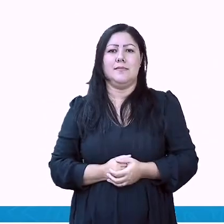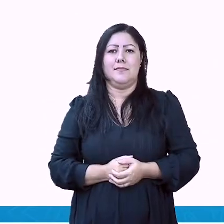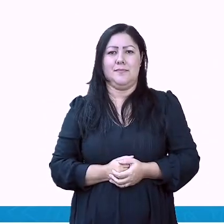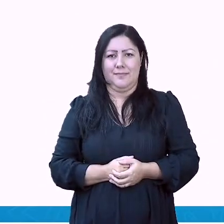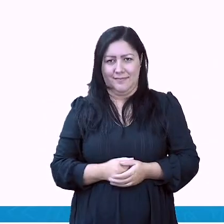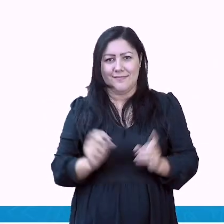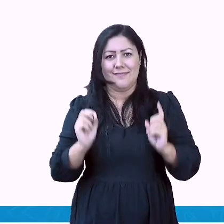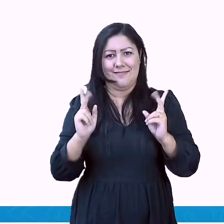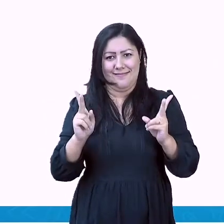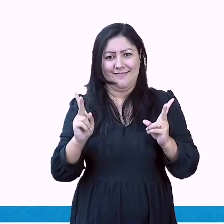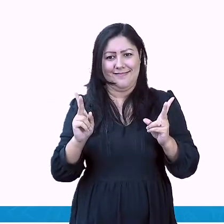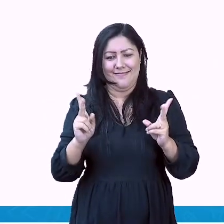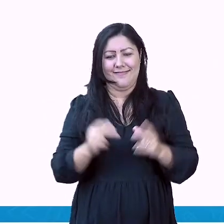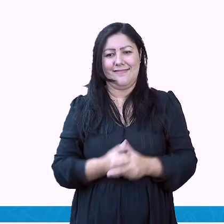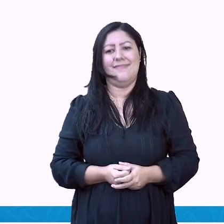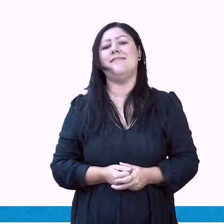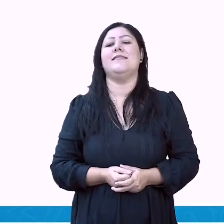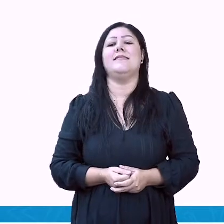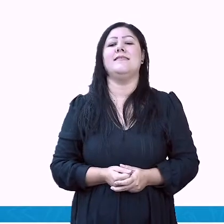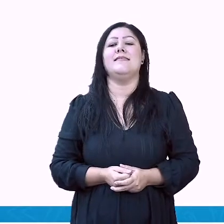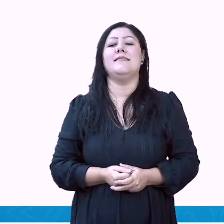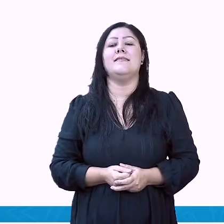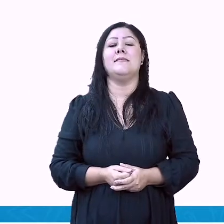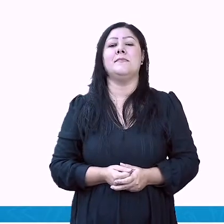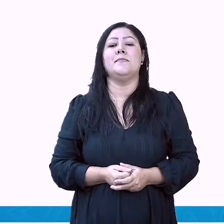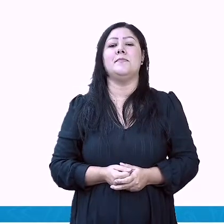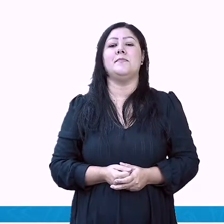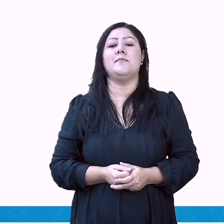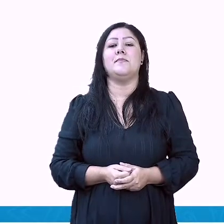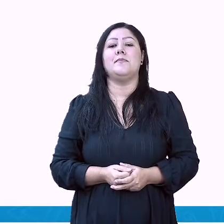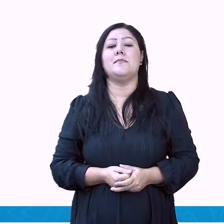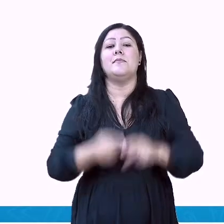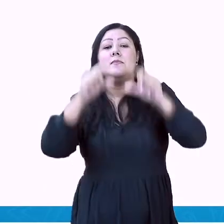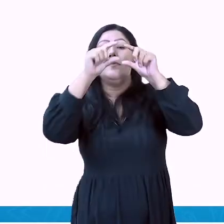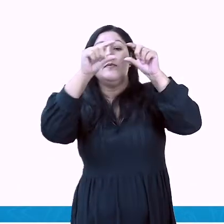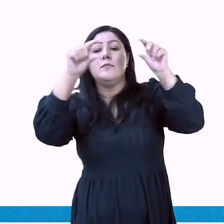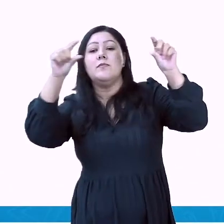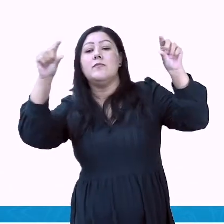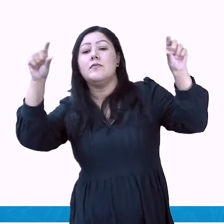Tá certo? E olha só, 1